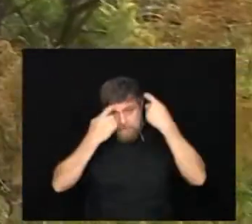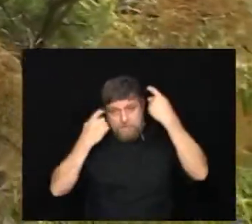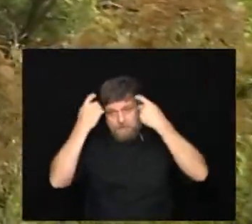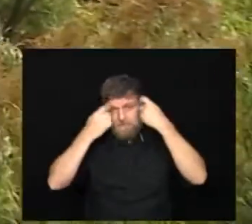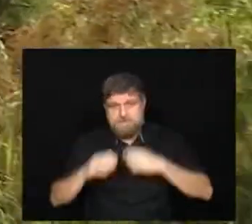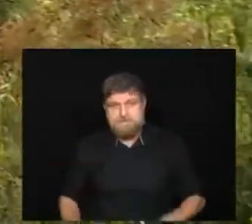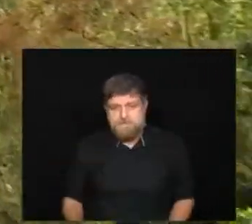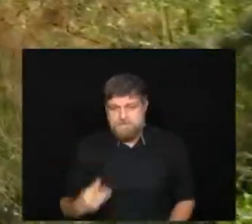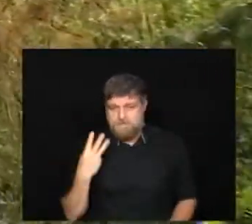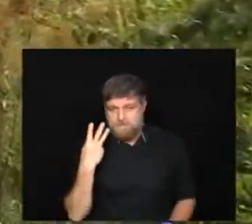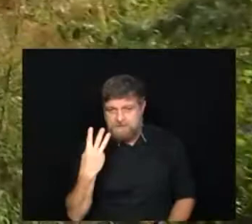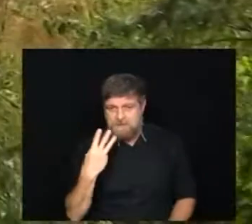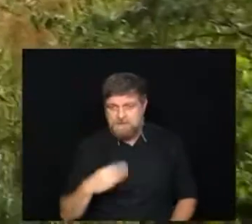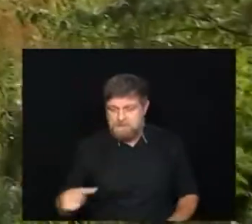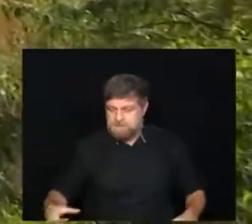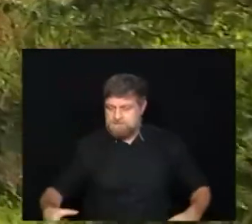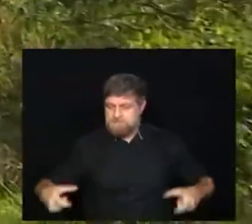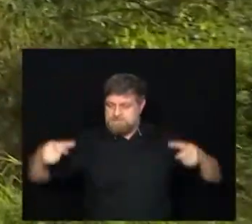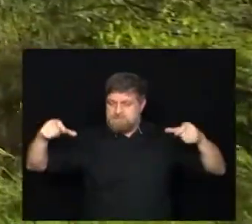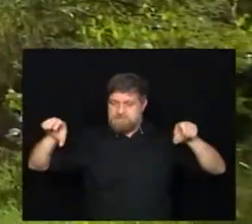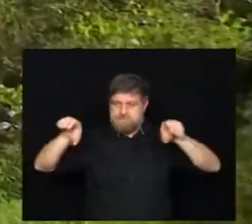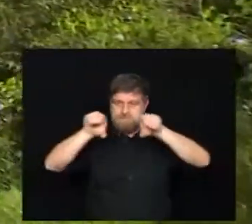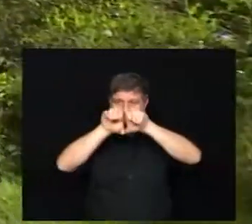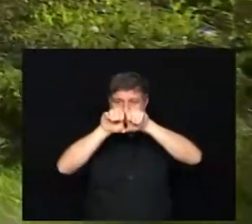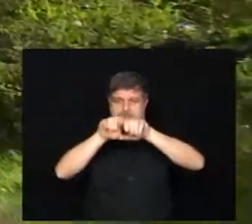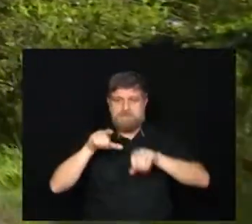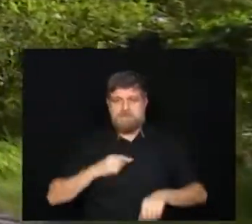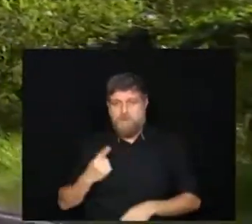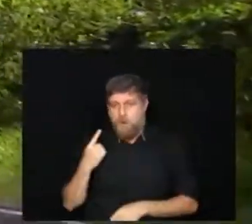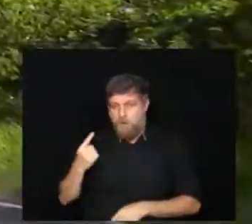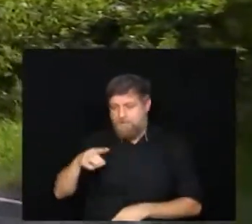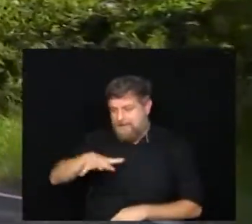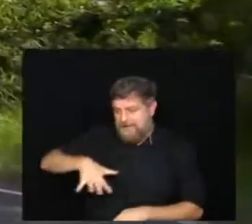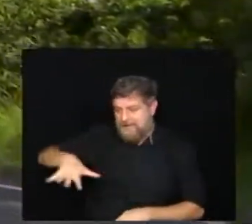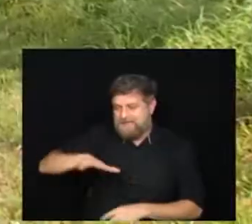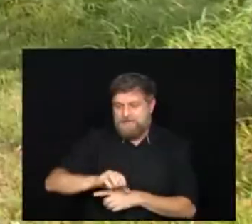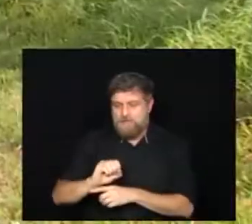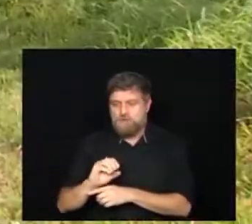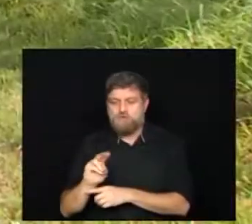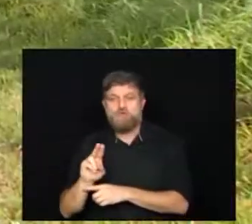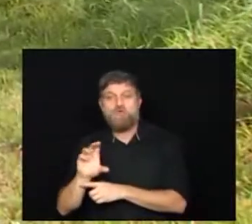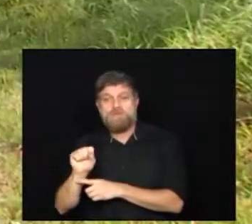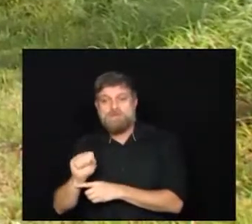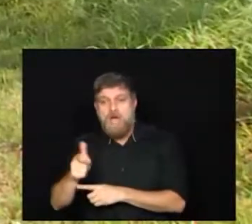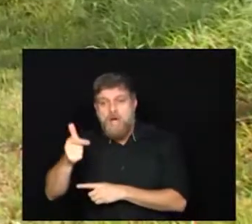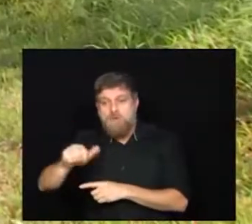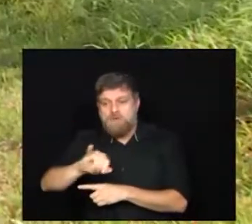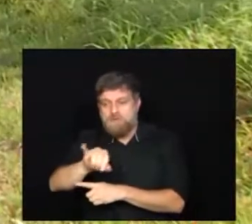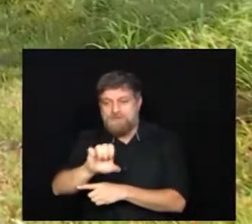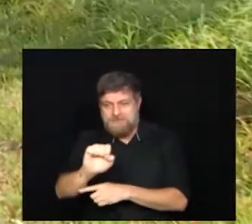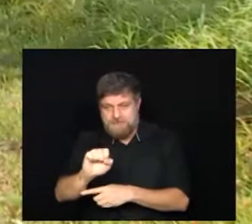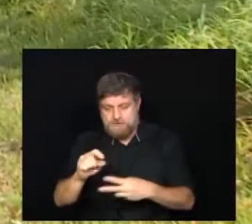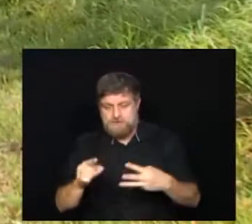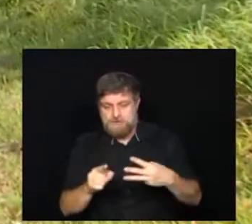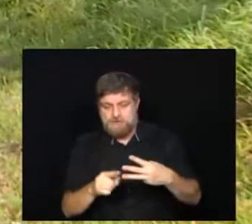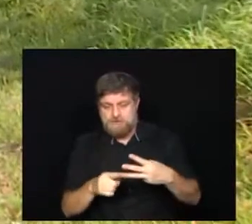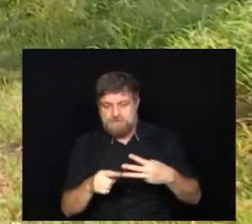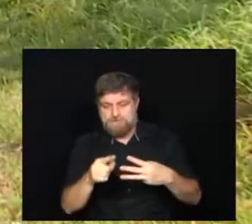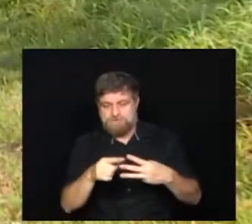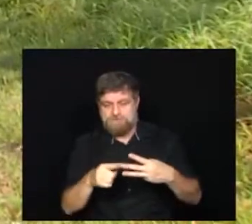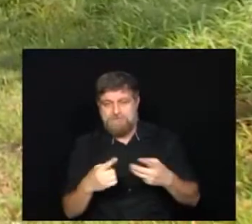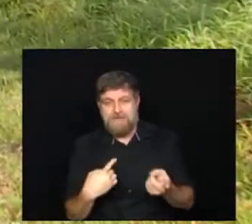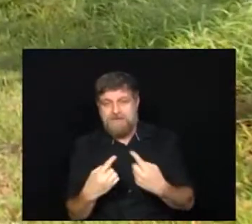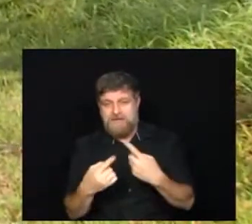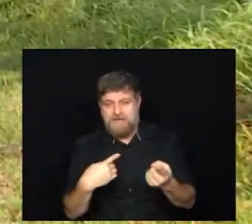3 travessias já foram instaladas na cidade. Uma no distrito de Sousas, outra em Joaquim Egídio, ambas na